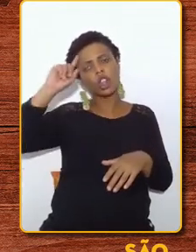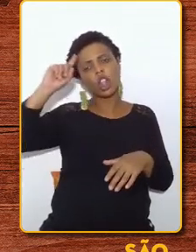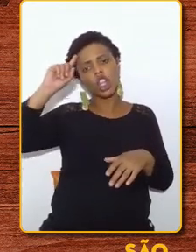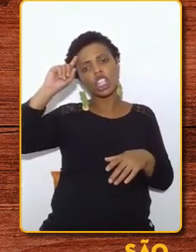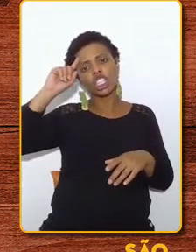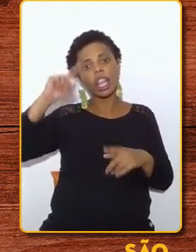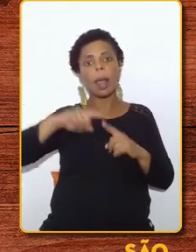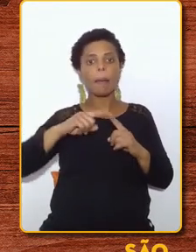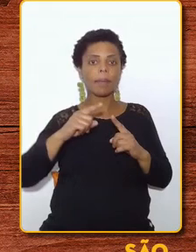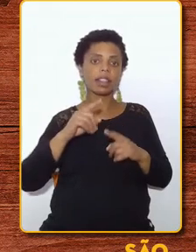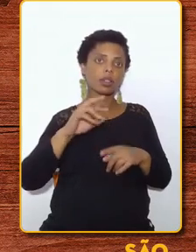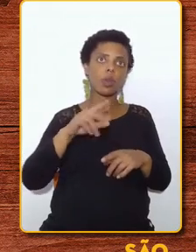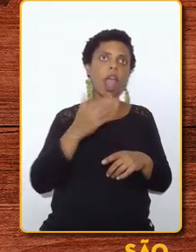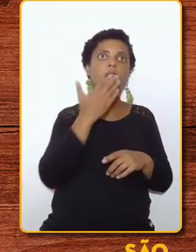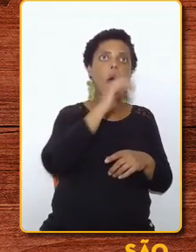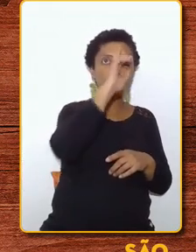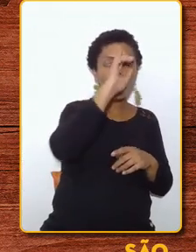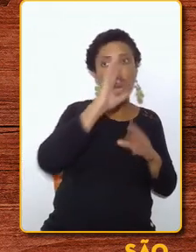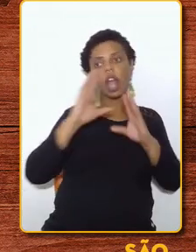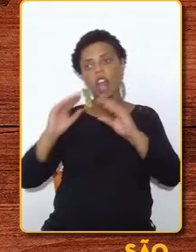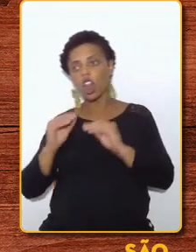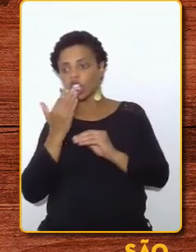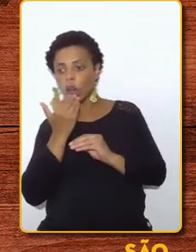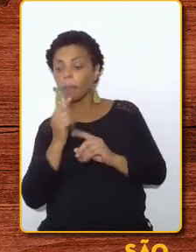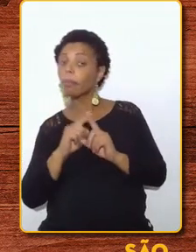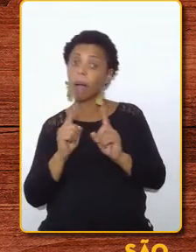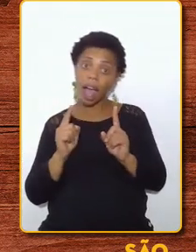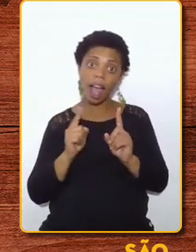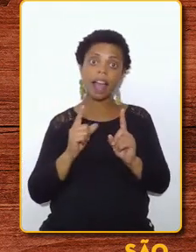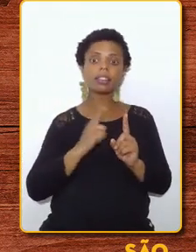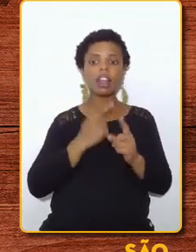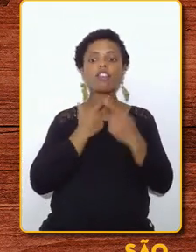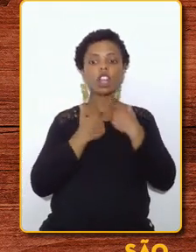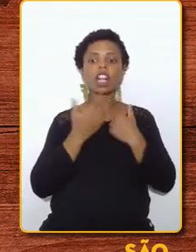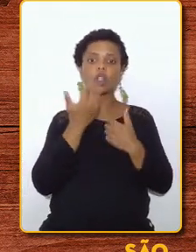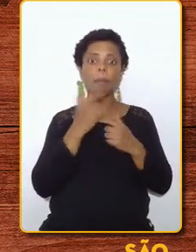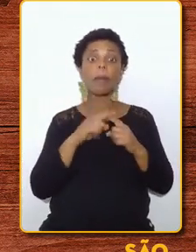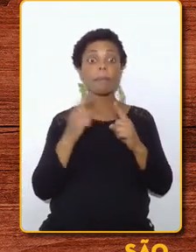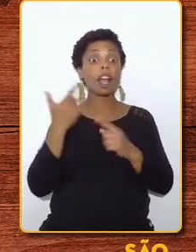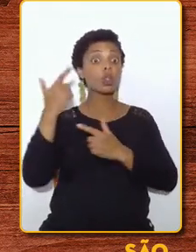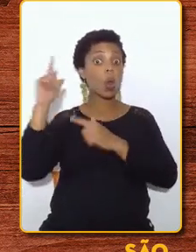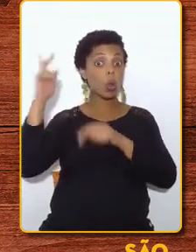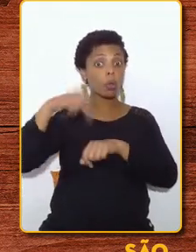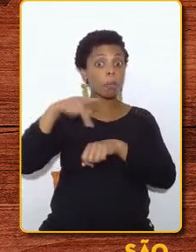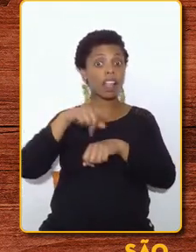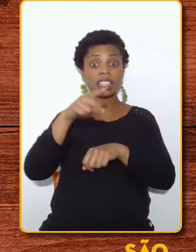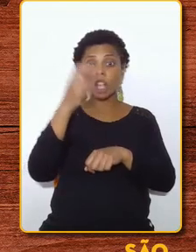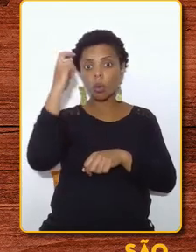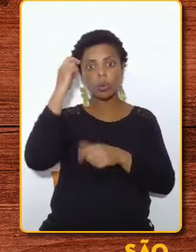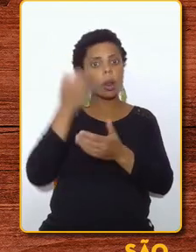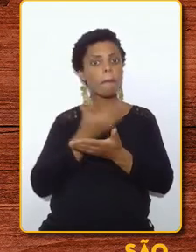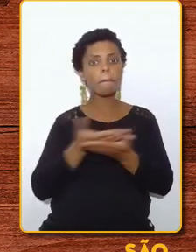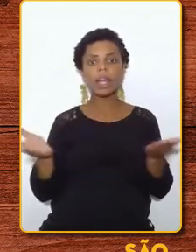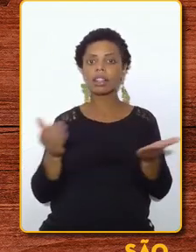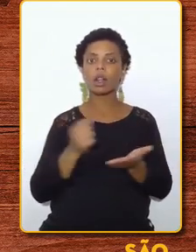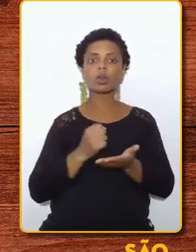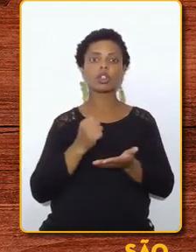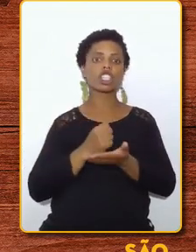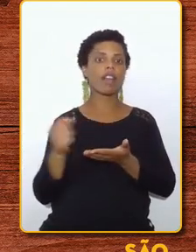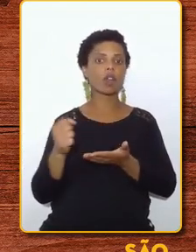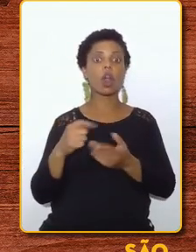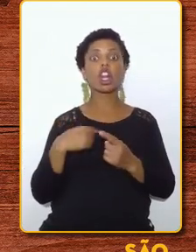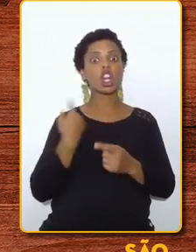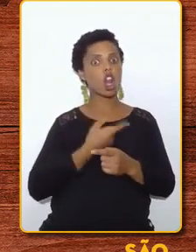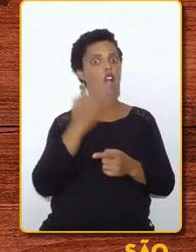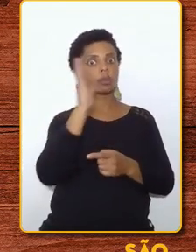almoço e na janta, mas você tem vontade de comer. Coisa que a cultura em outros países se perdeu. A gente não pode perder isso. Né?